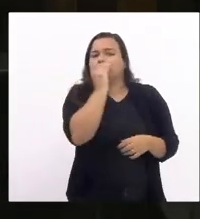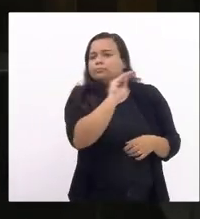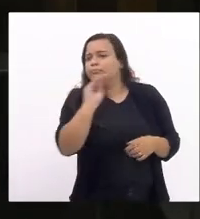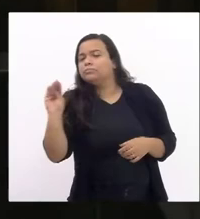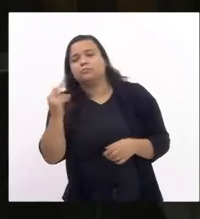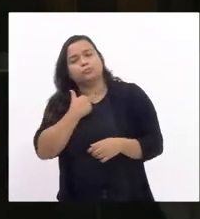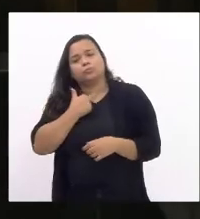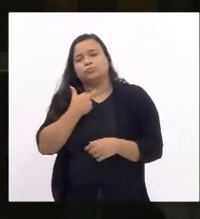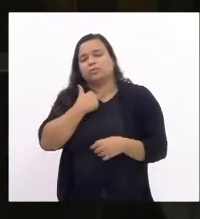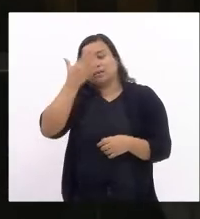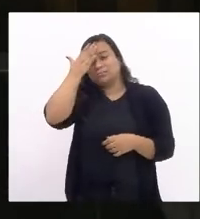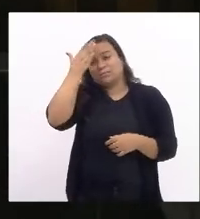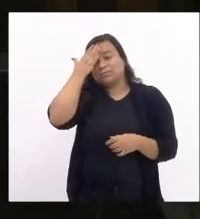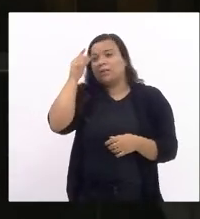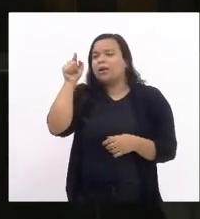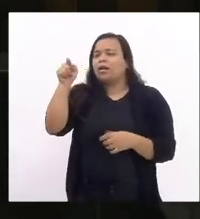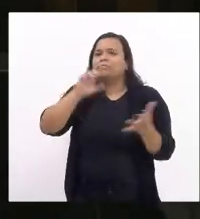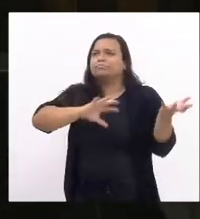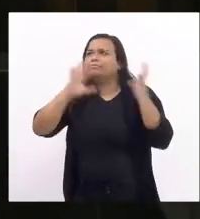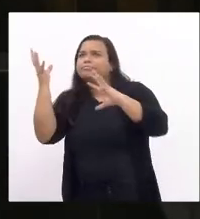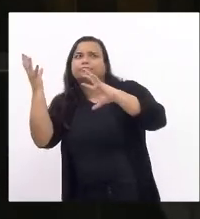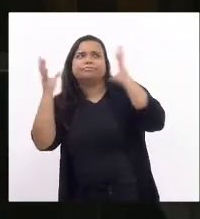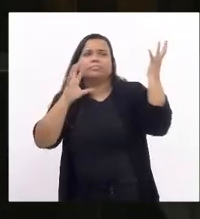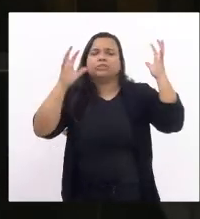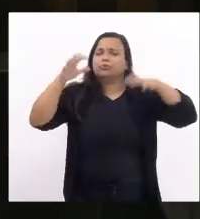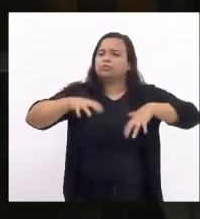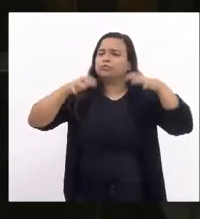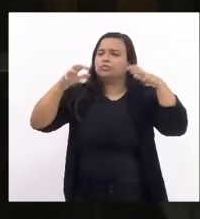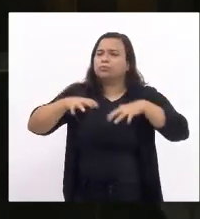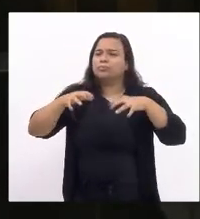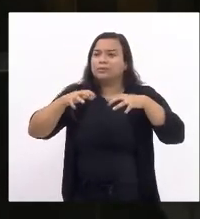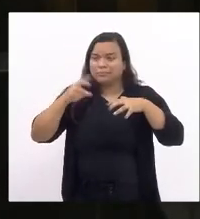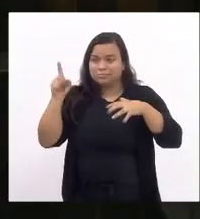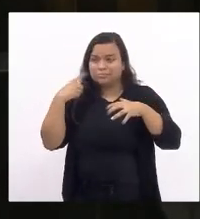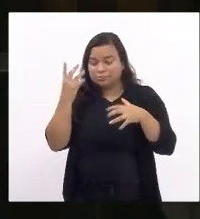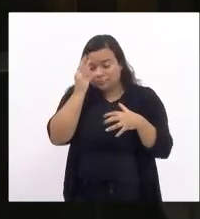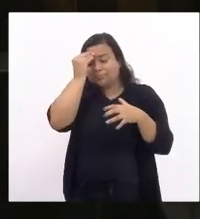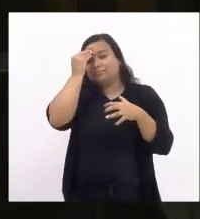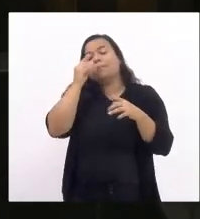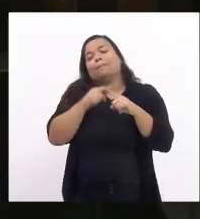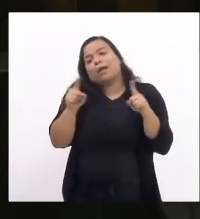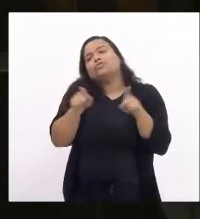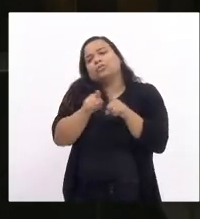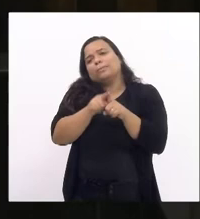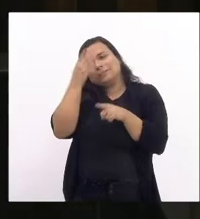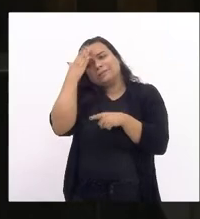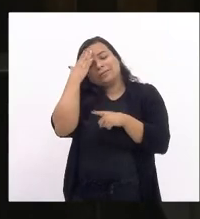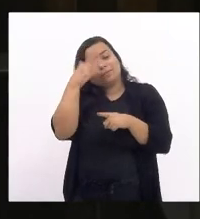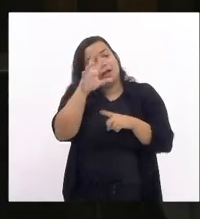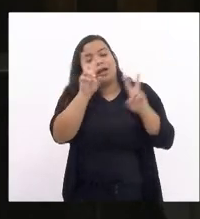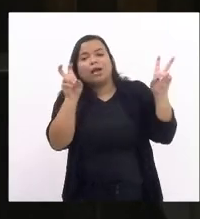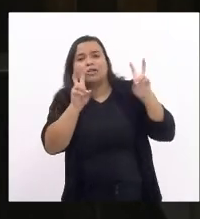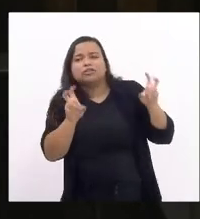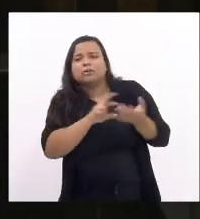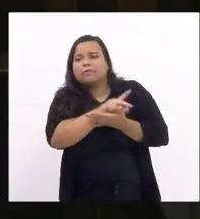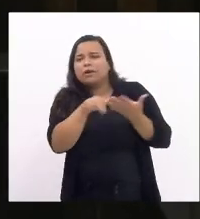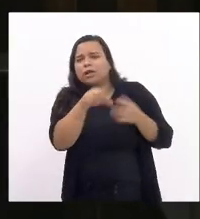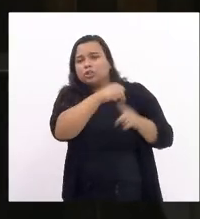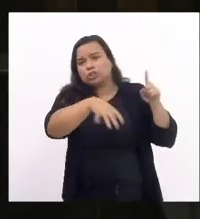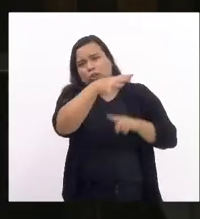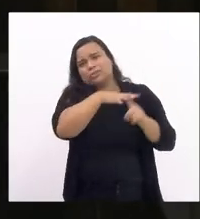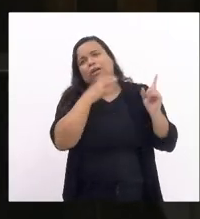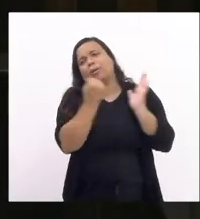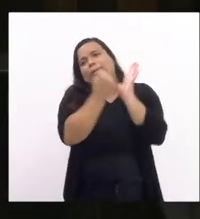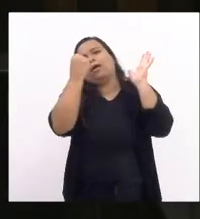ambientais e a chuva em si marcaram aquela situação, mas também não dá para ignorar como as questões sociais também